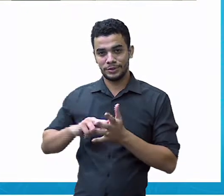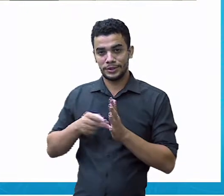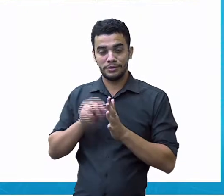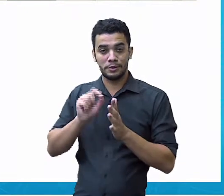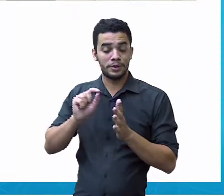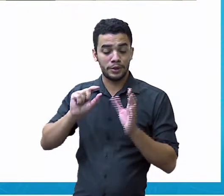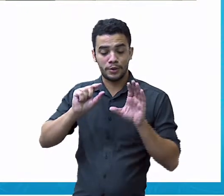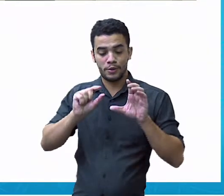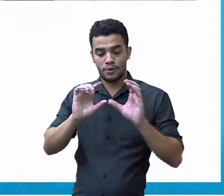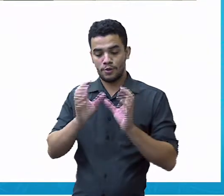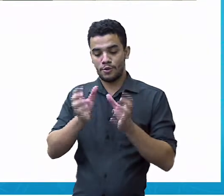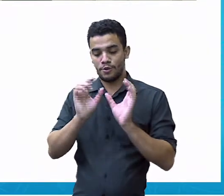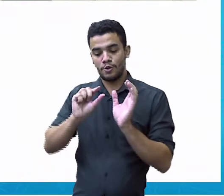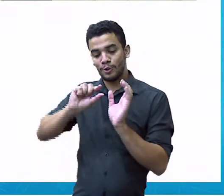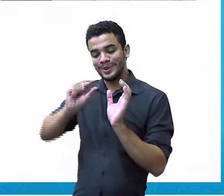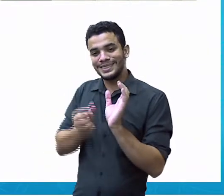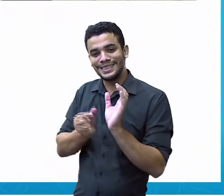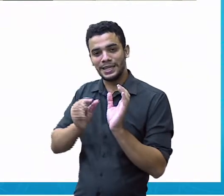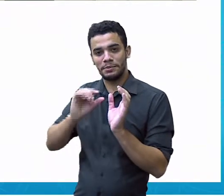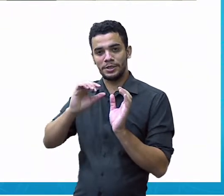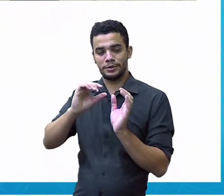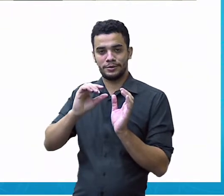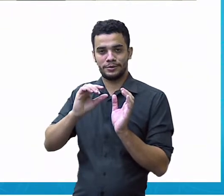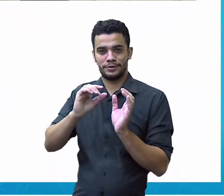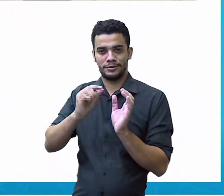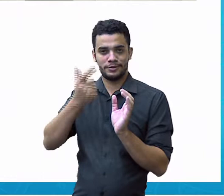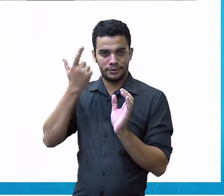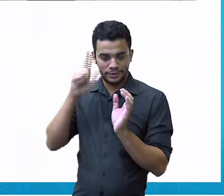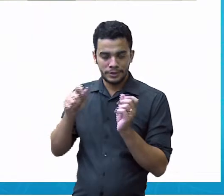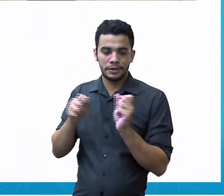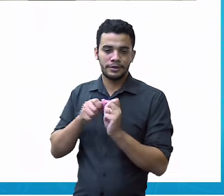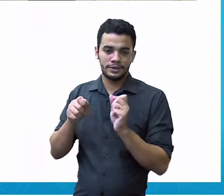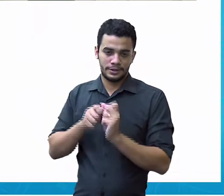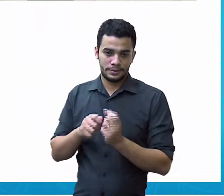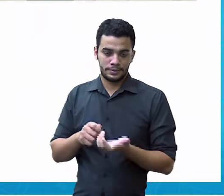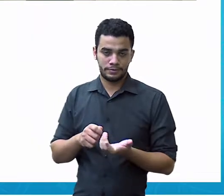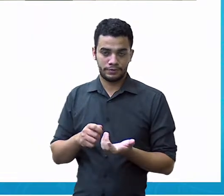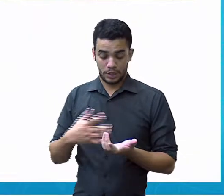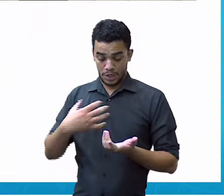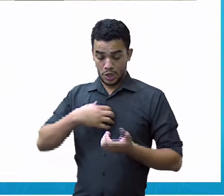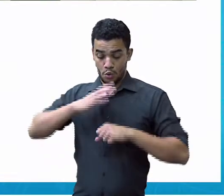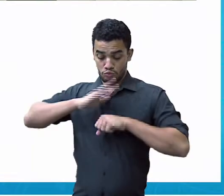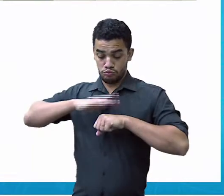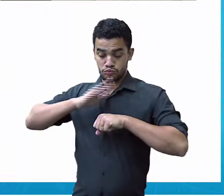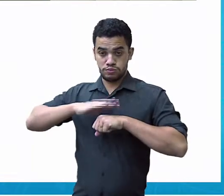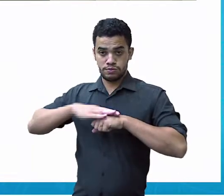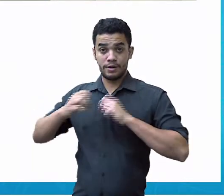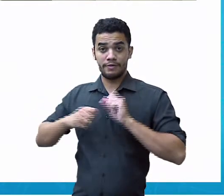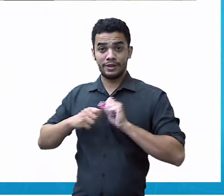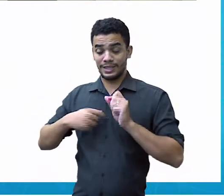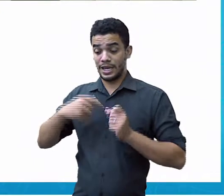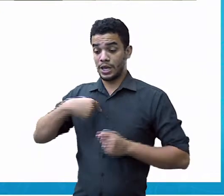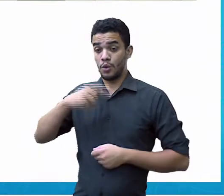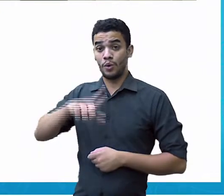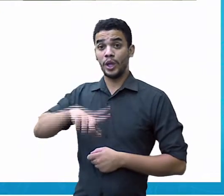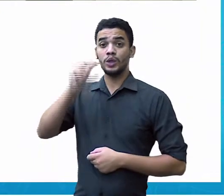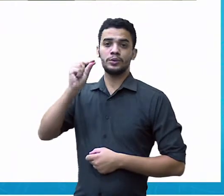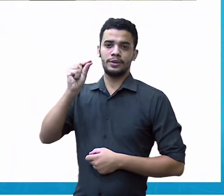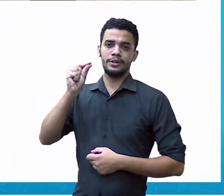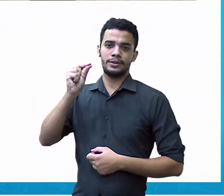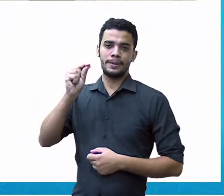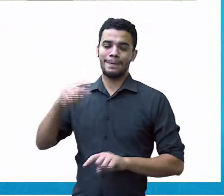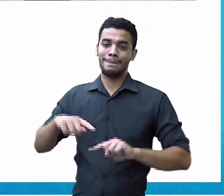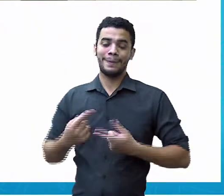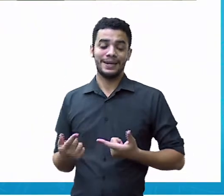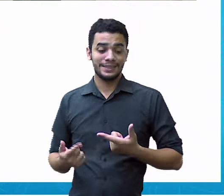controlar. Já as ações involuntárias são aquelas que fazemos sem perceber. Como,